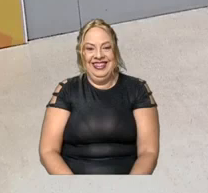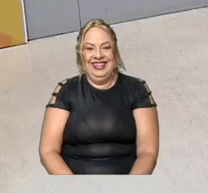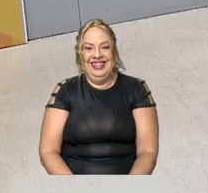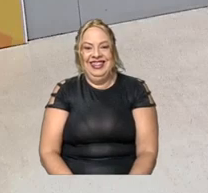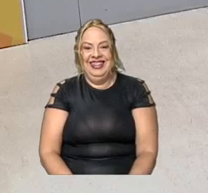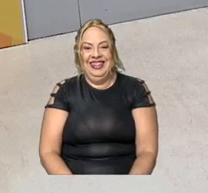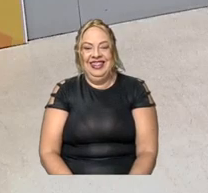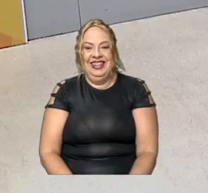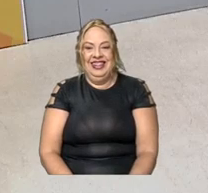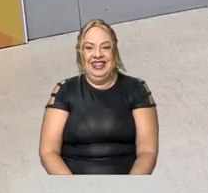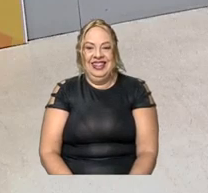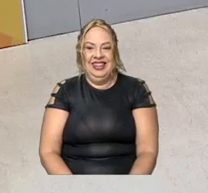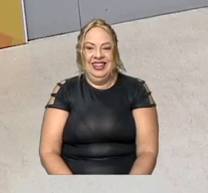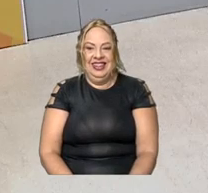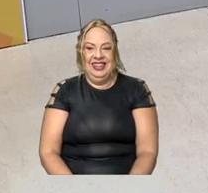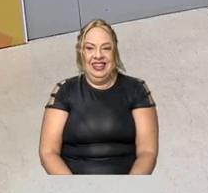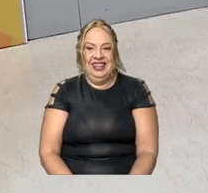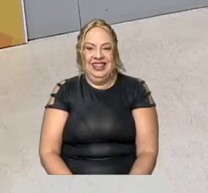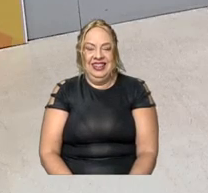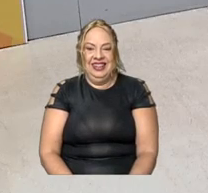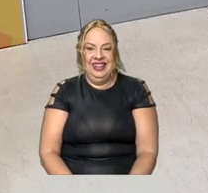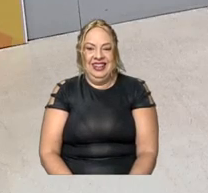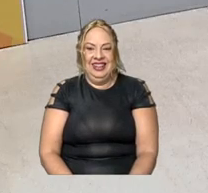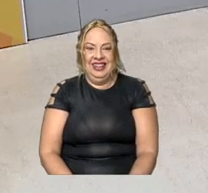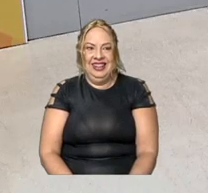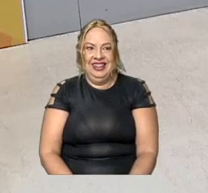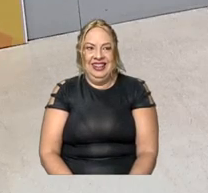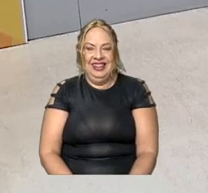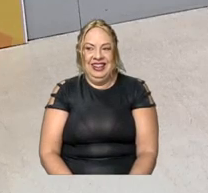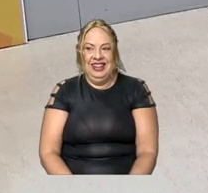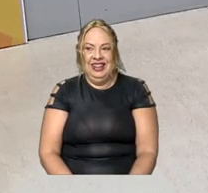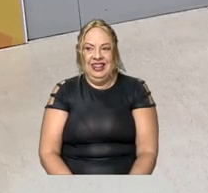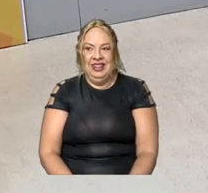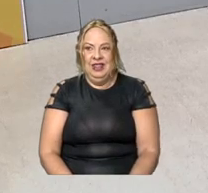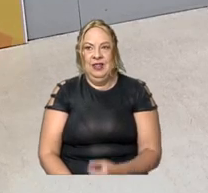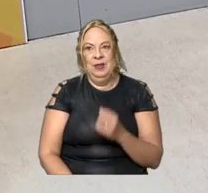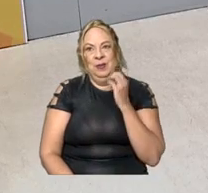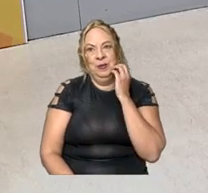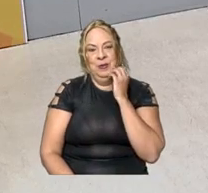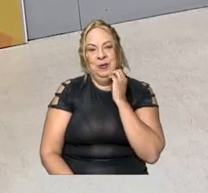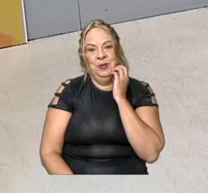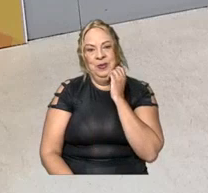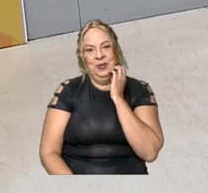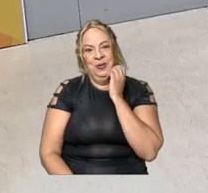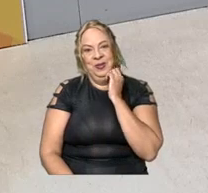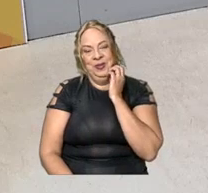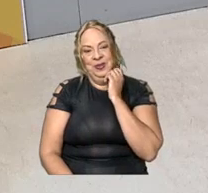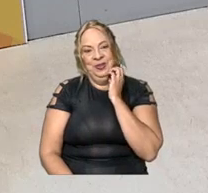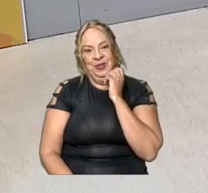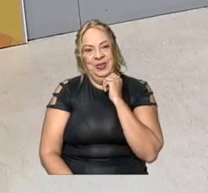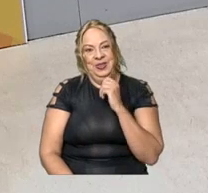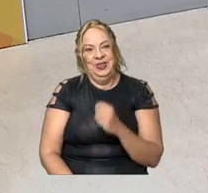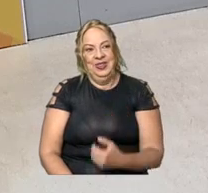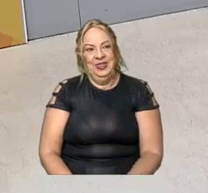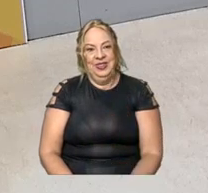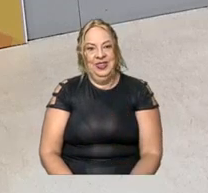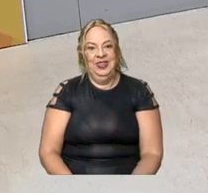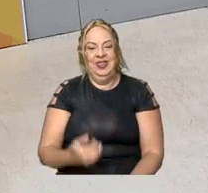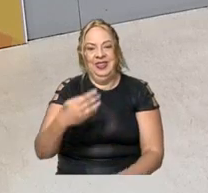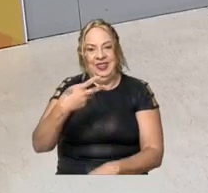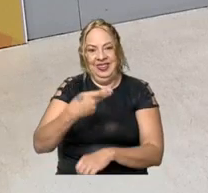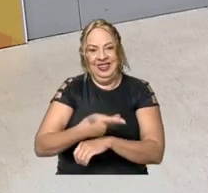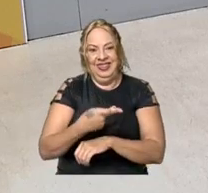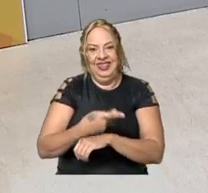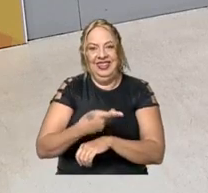prêmio agora 100 mil reais. Valendo pra você de casa, bolinha já pipocando, chama a primeira bolinha, Bia, vamos começar o quarto prêmio.